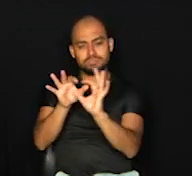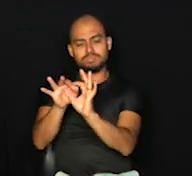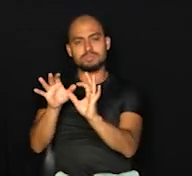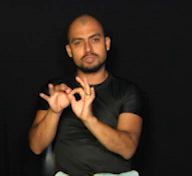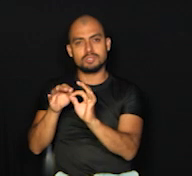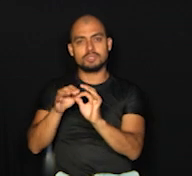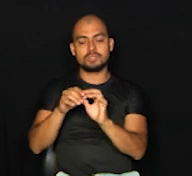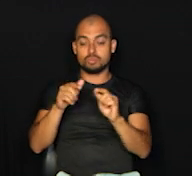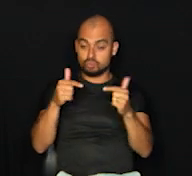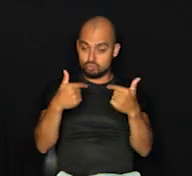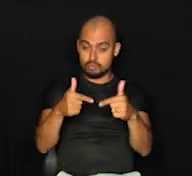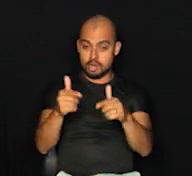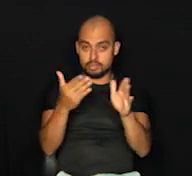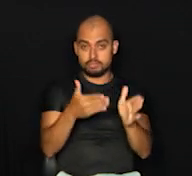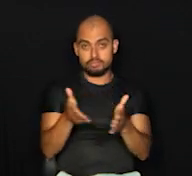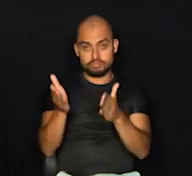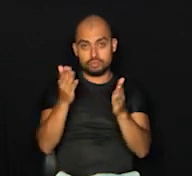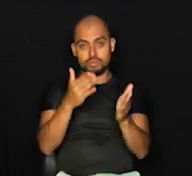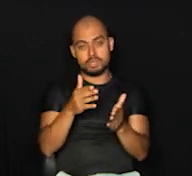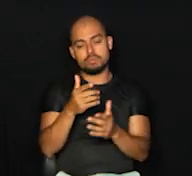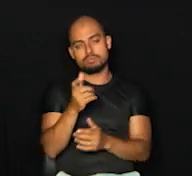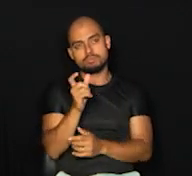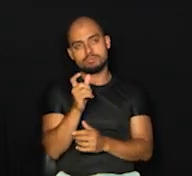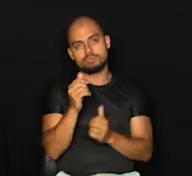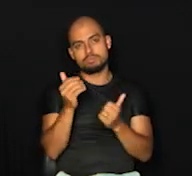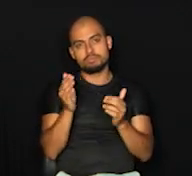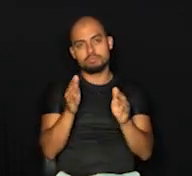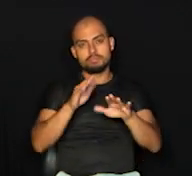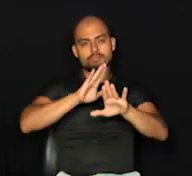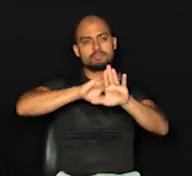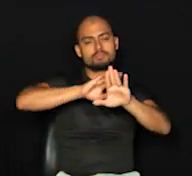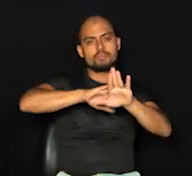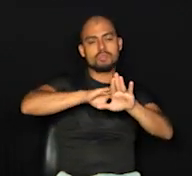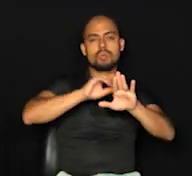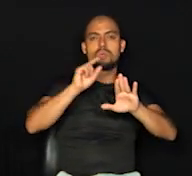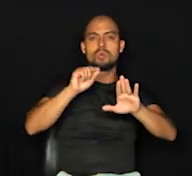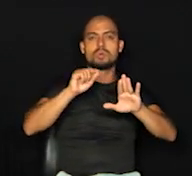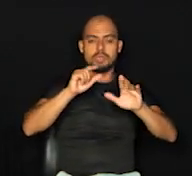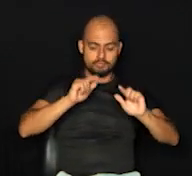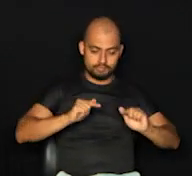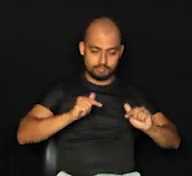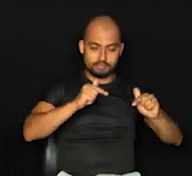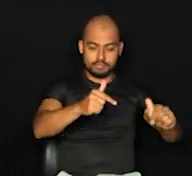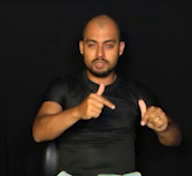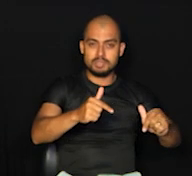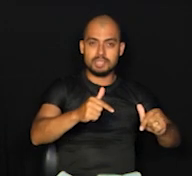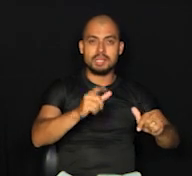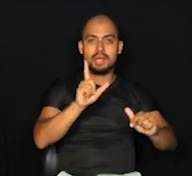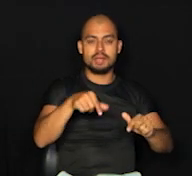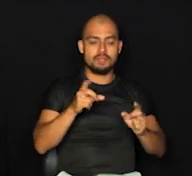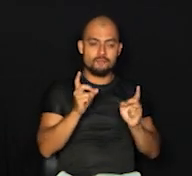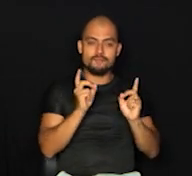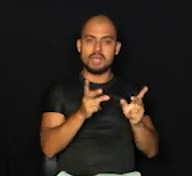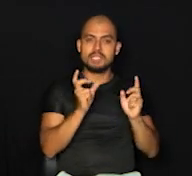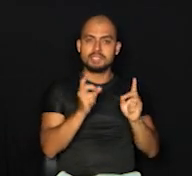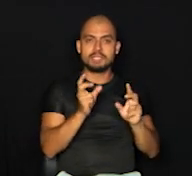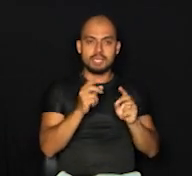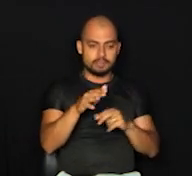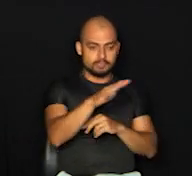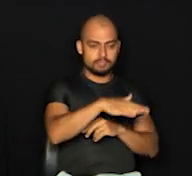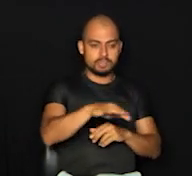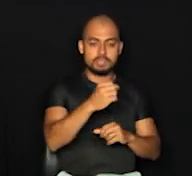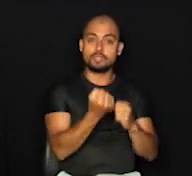setores produtivos. Em outras palavras, a capacidade do setor de serviços vender para a indústria, o setor de serviços